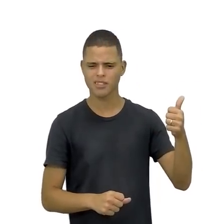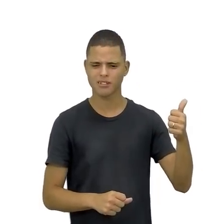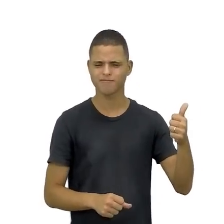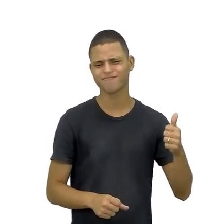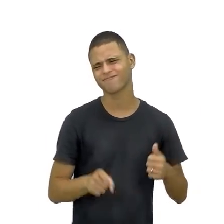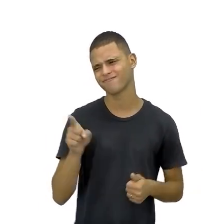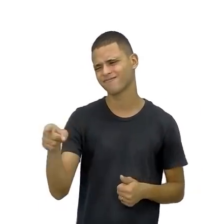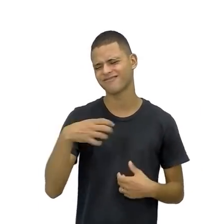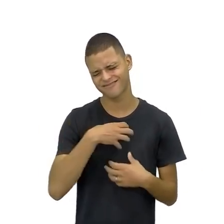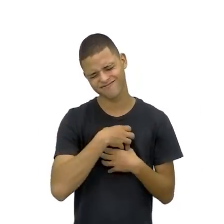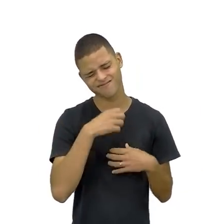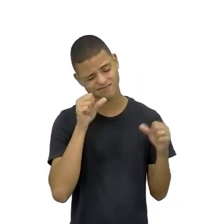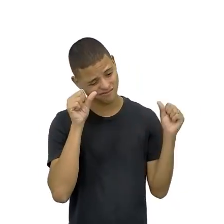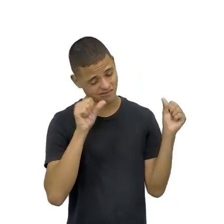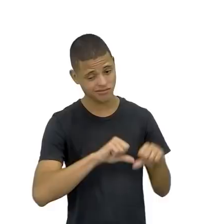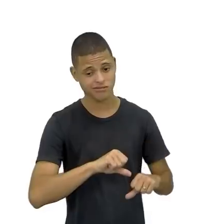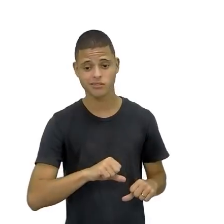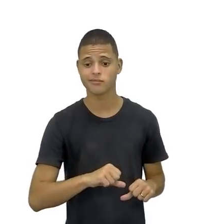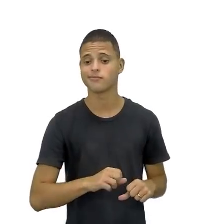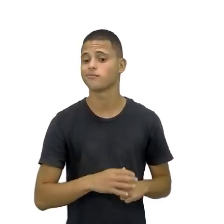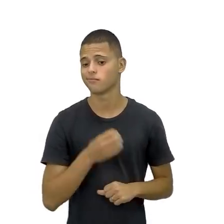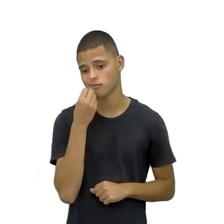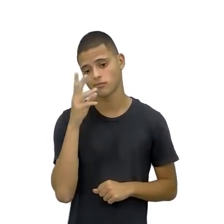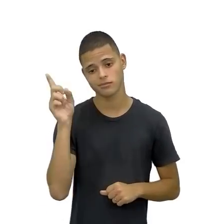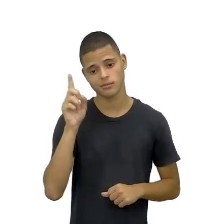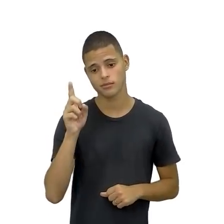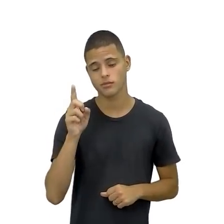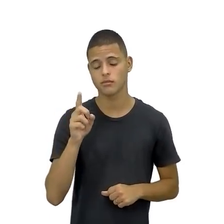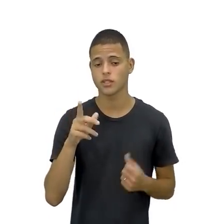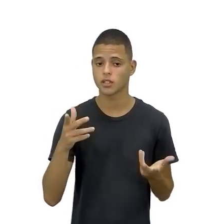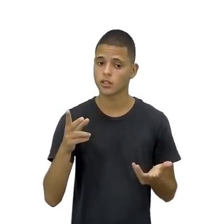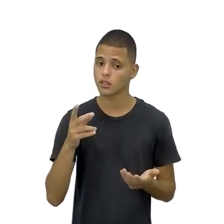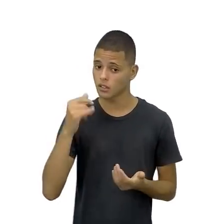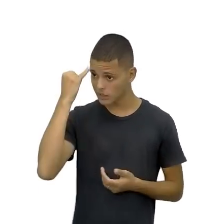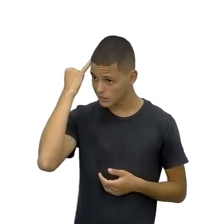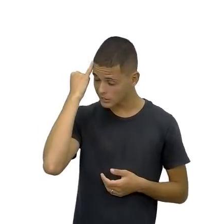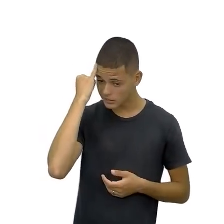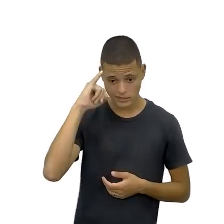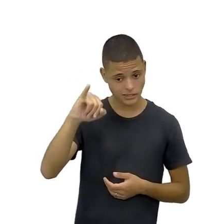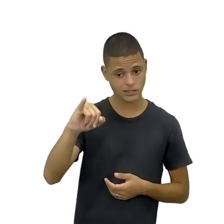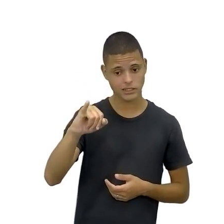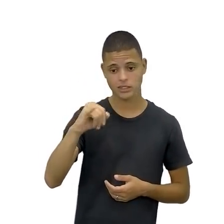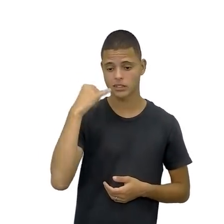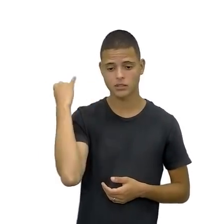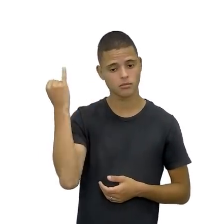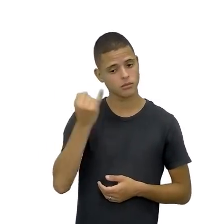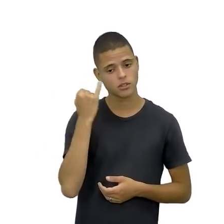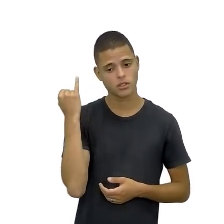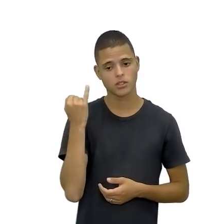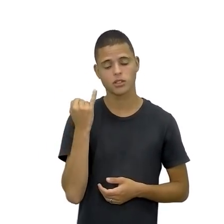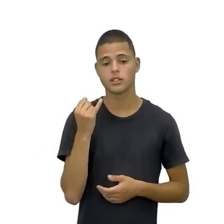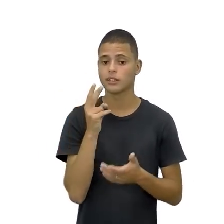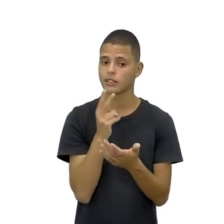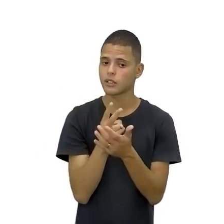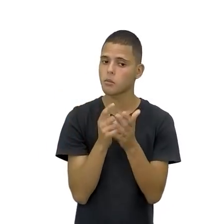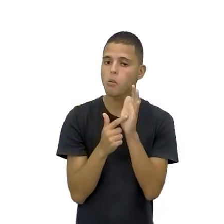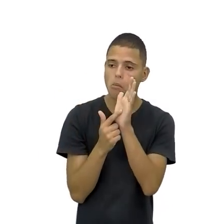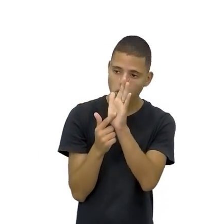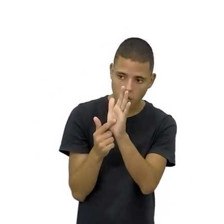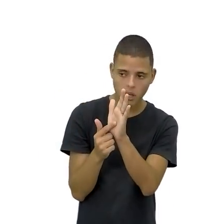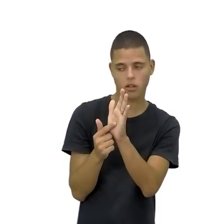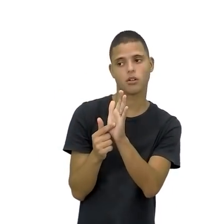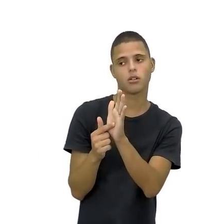é sempre mostrar para os estudantes que essa formação, né, do reagrupamento, ela tem uma função muito